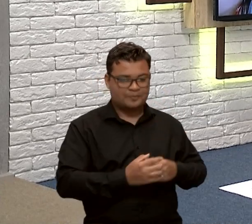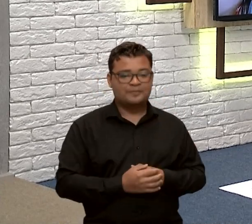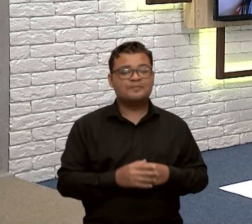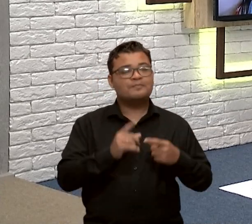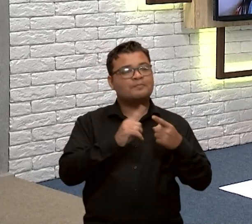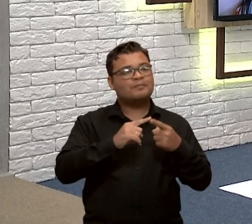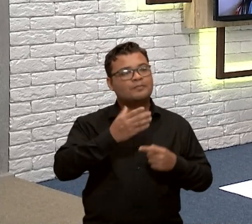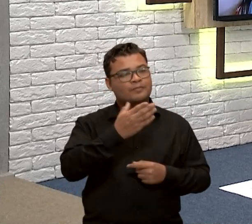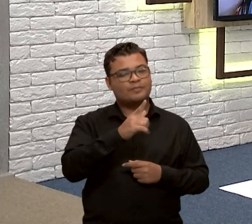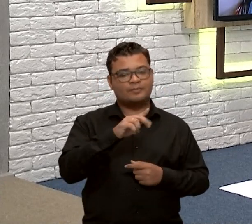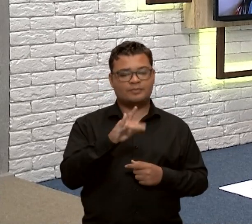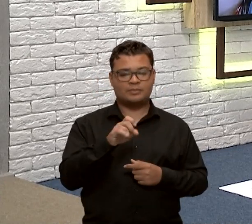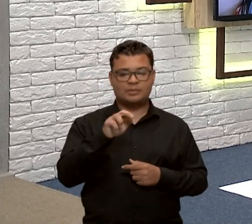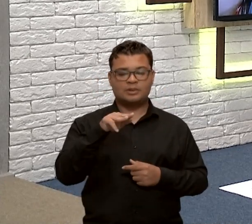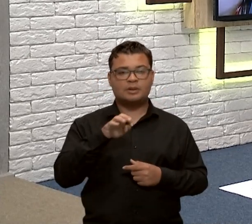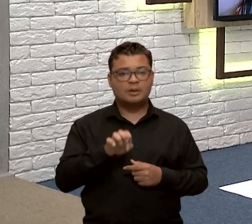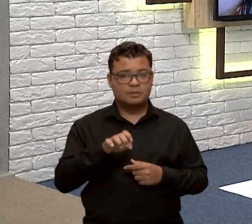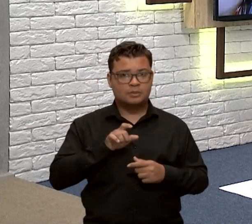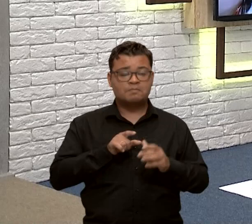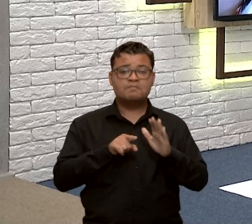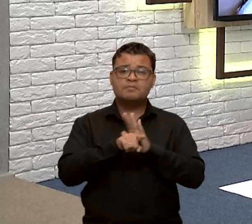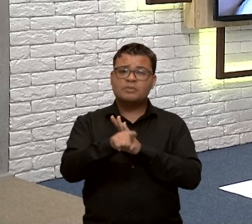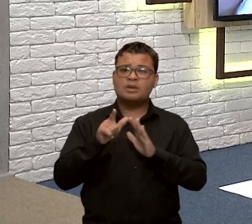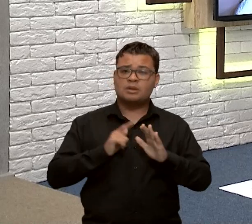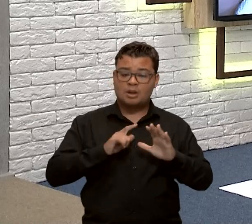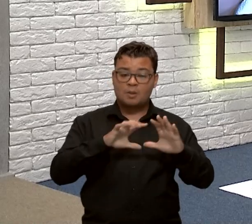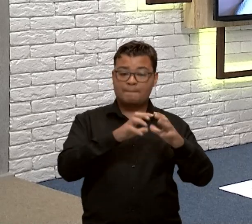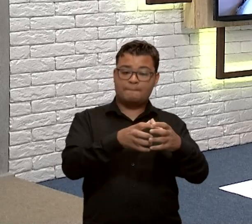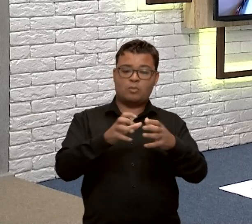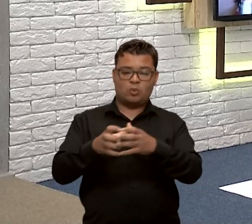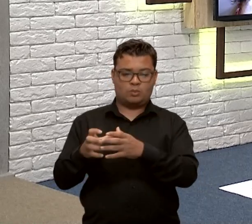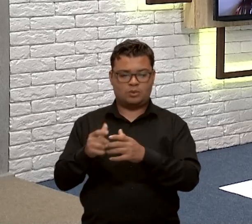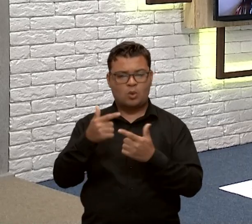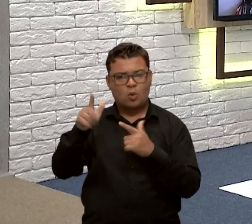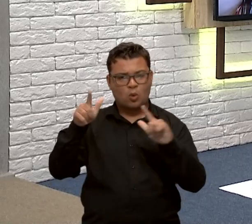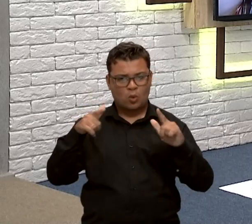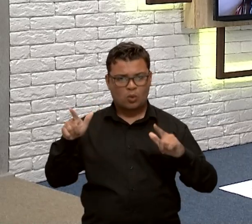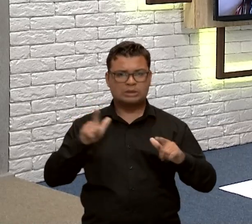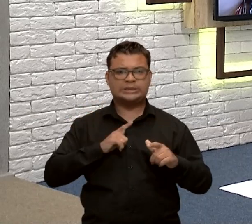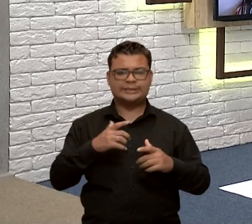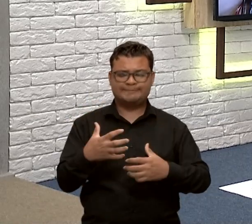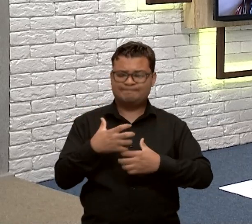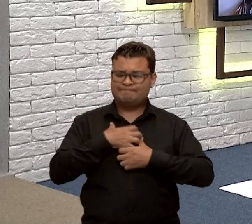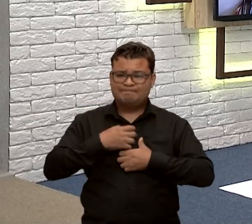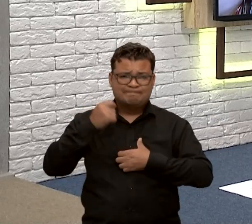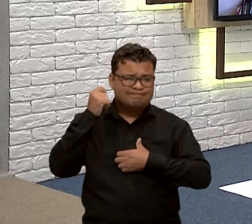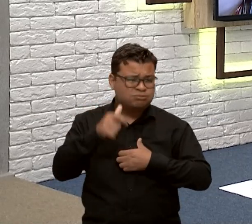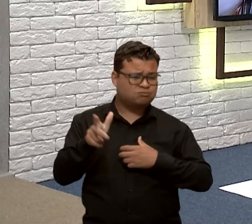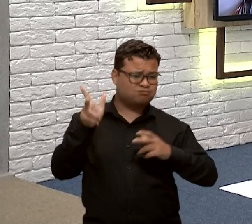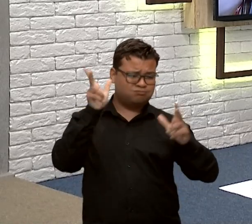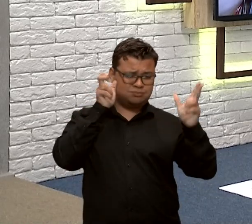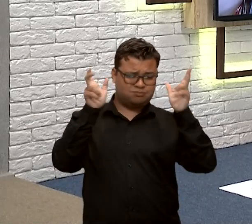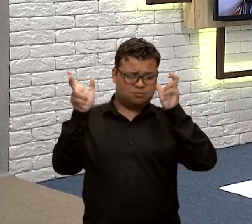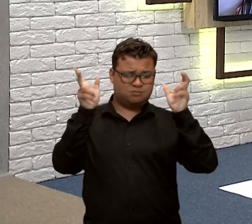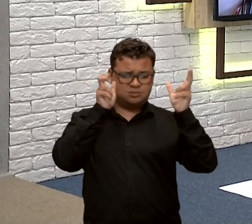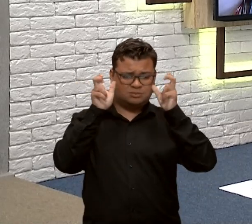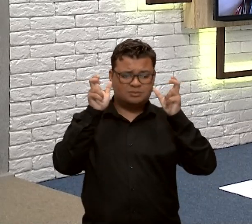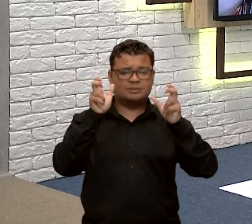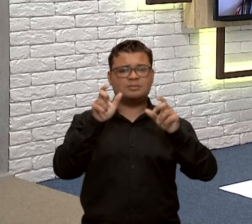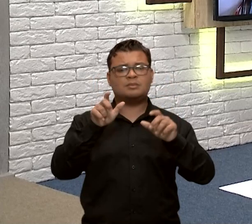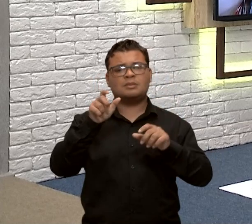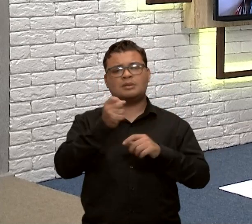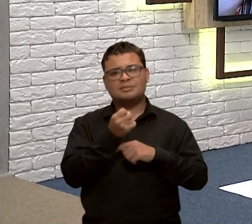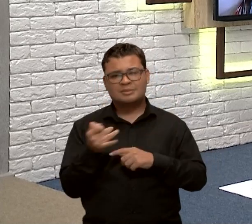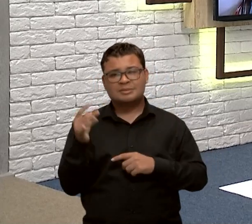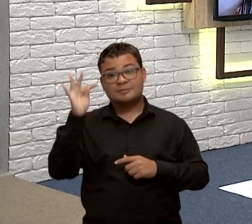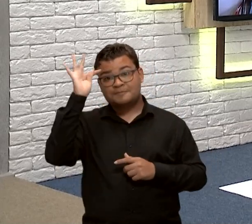em relação aos outros públicos que a gente está tratando aqui, né? Que tem essa hipersensibilidade auditiva também, pessoas com déficit de